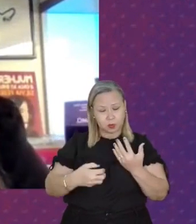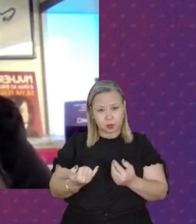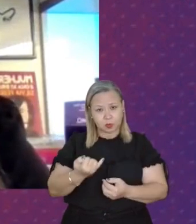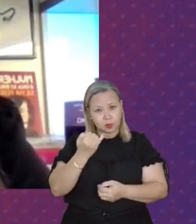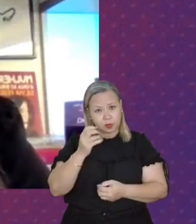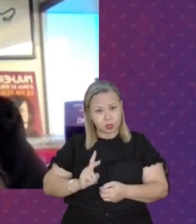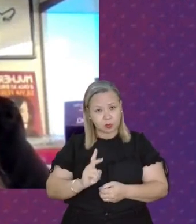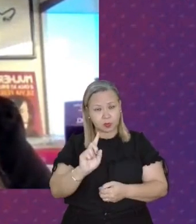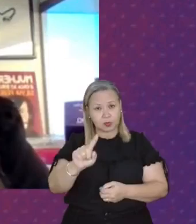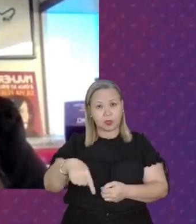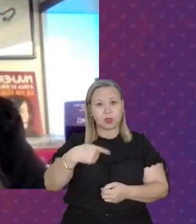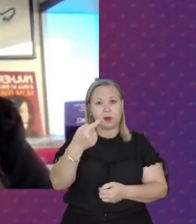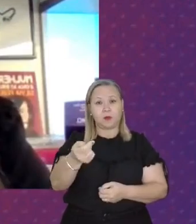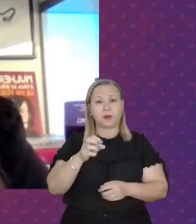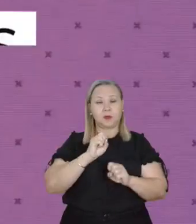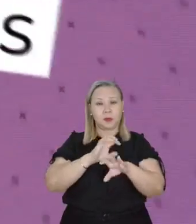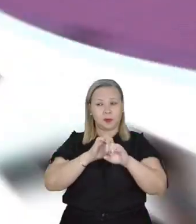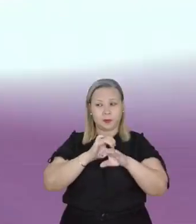continua na próxima aula.